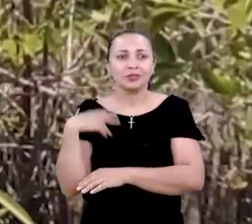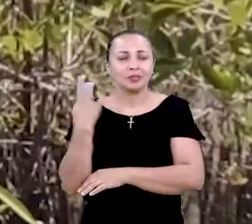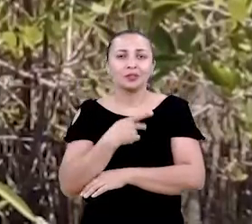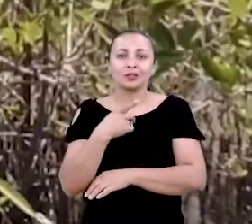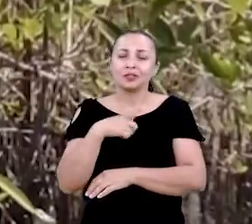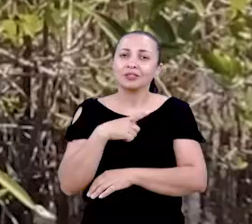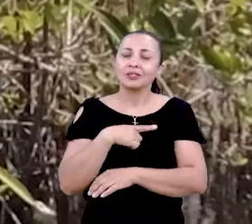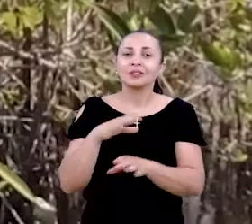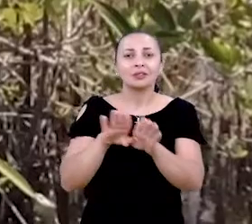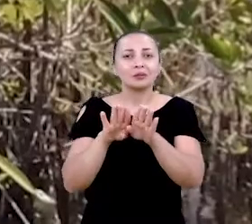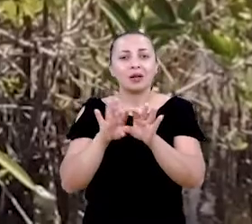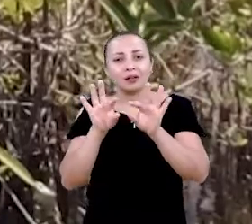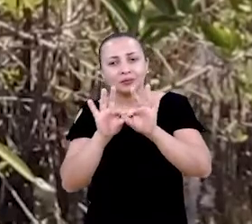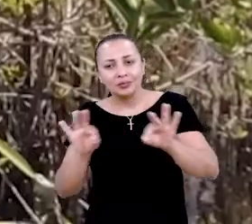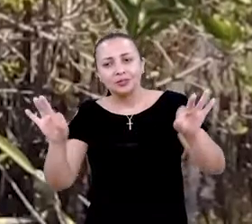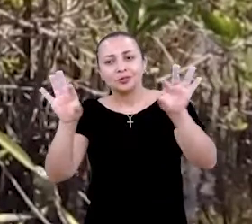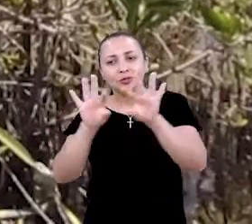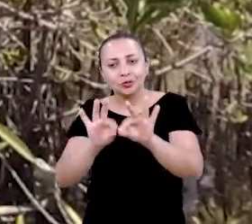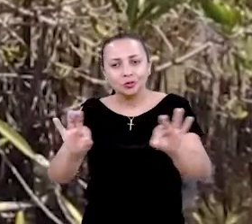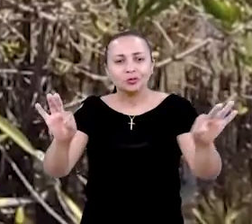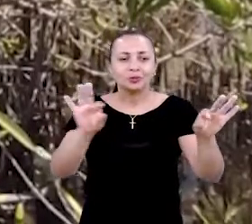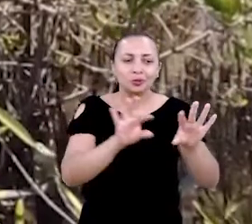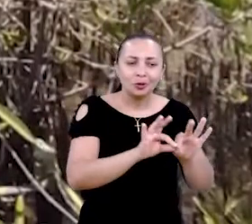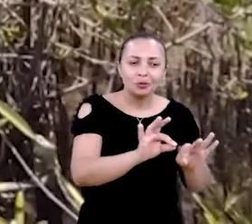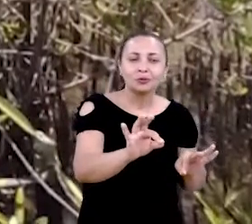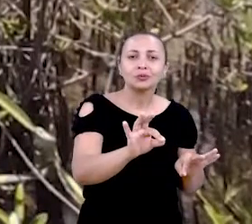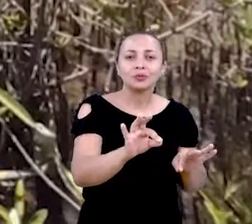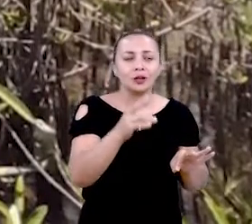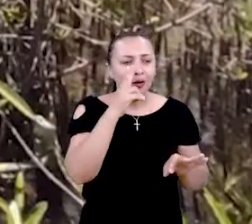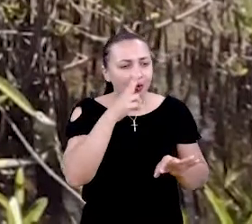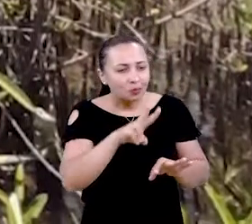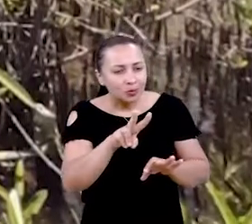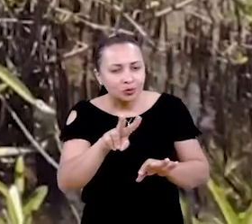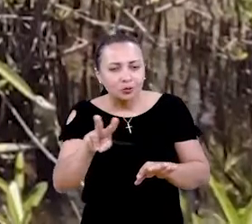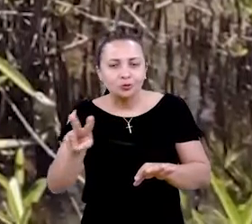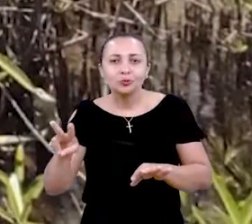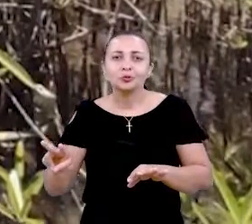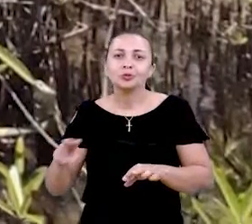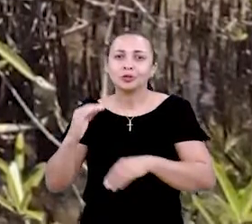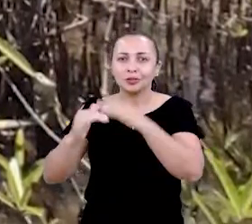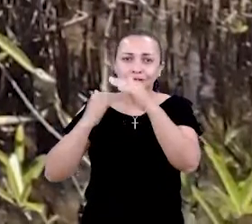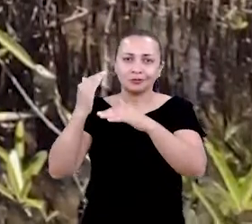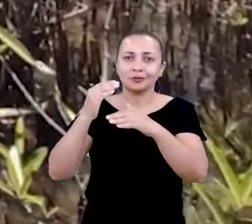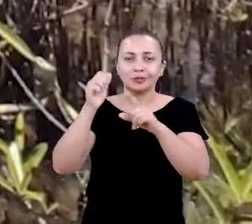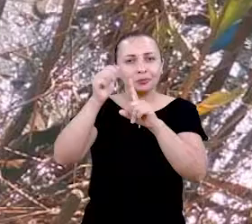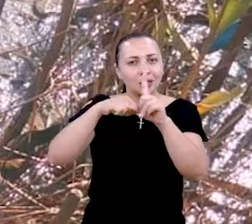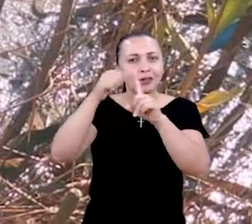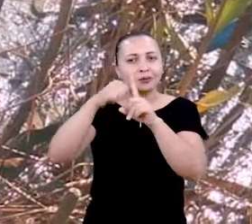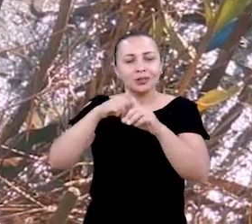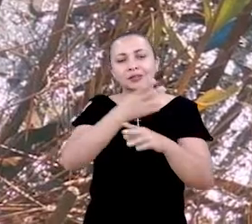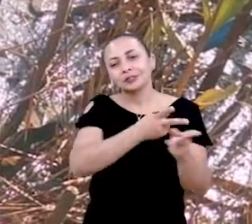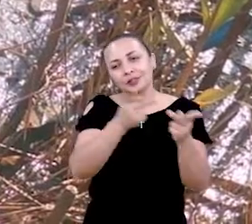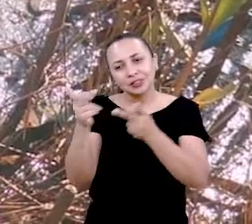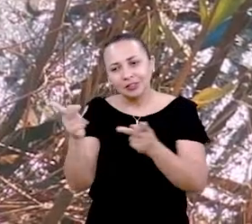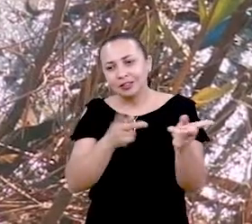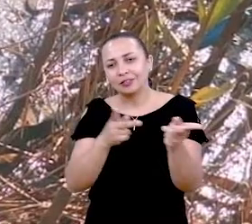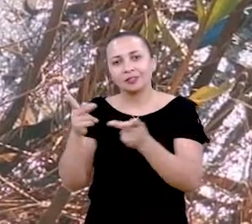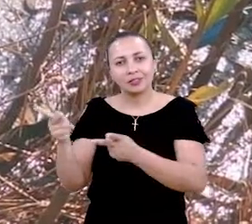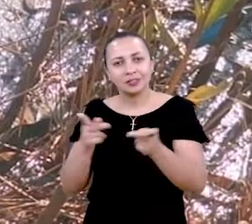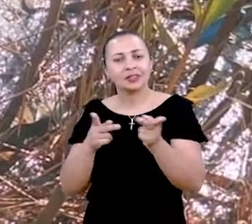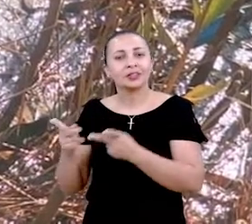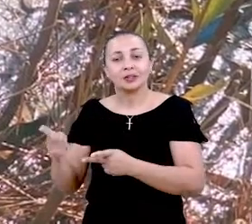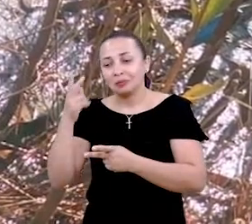a gente também mediu, monitorou o crescimento delas, né? De mês em mês a gente fazia campanhas ao